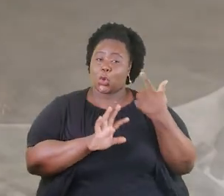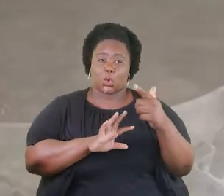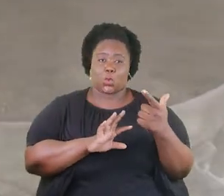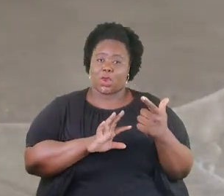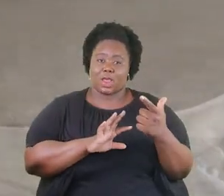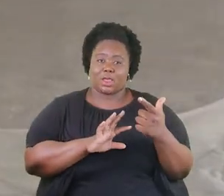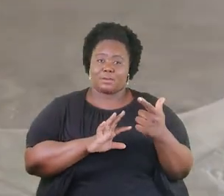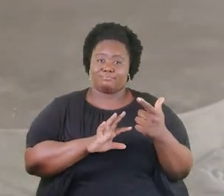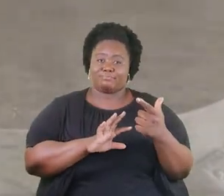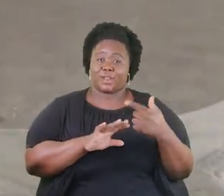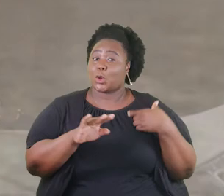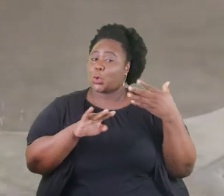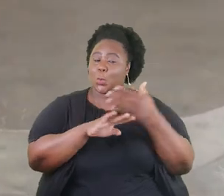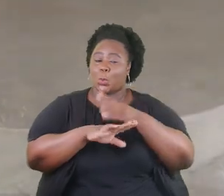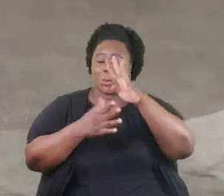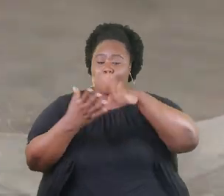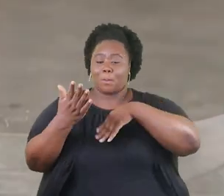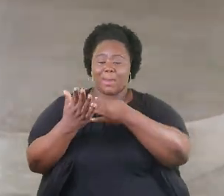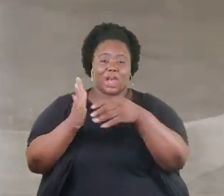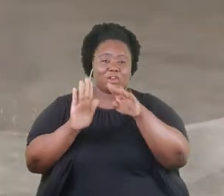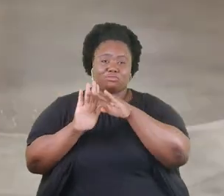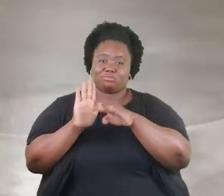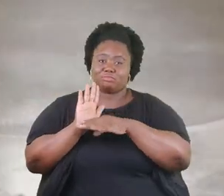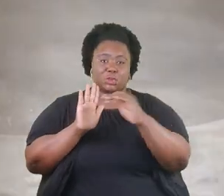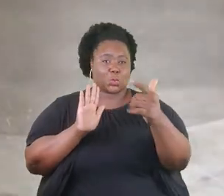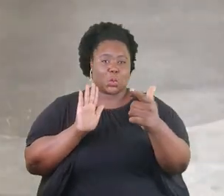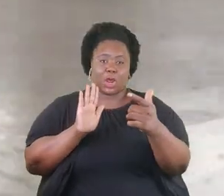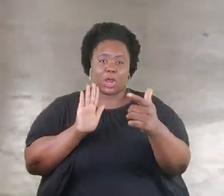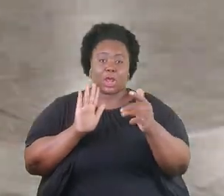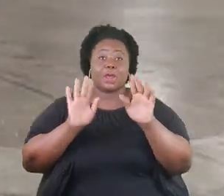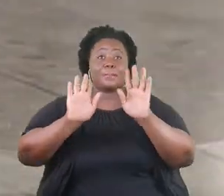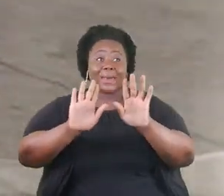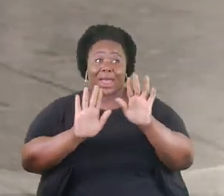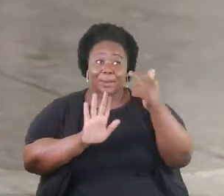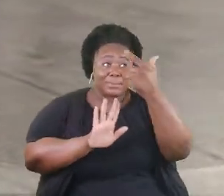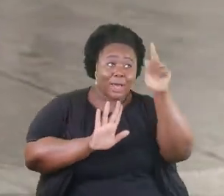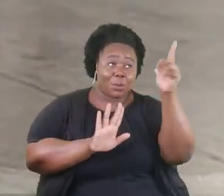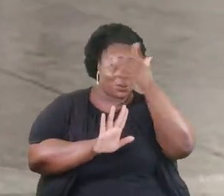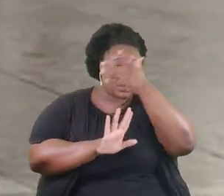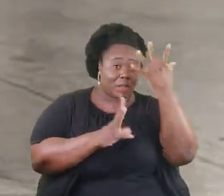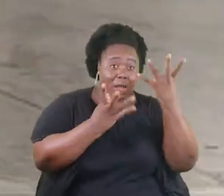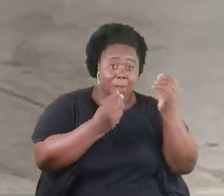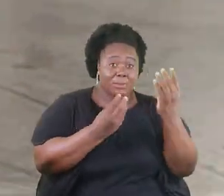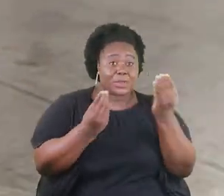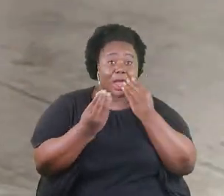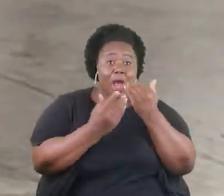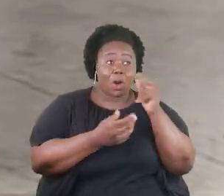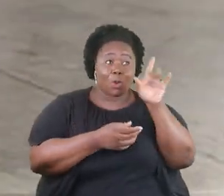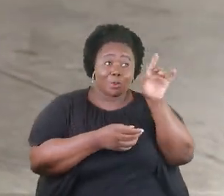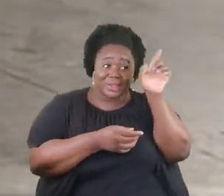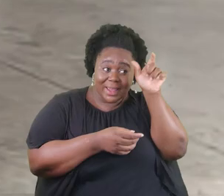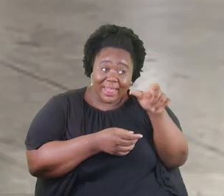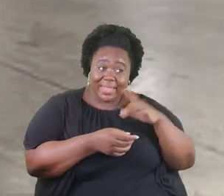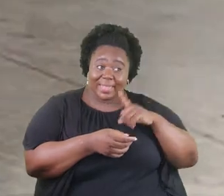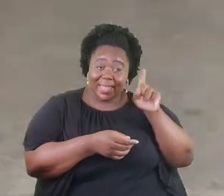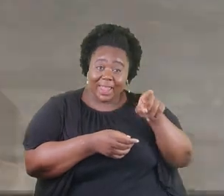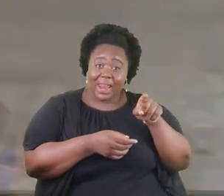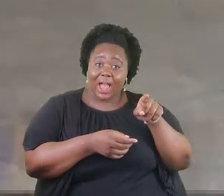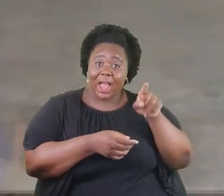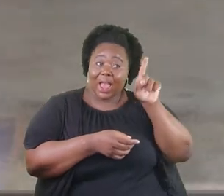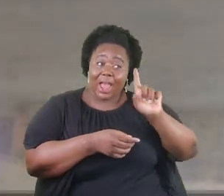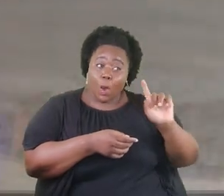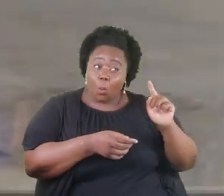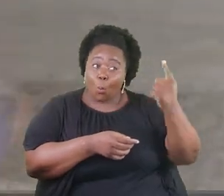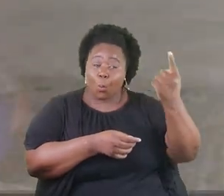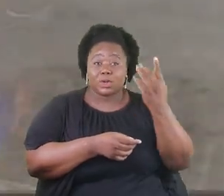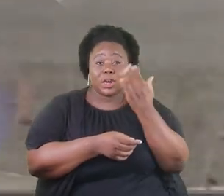mesa e nem faz parte do cardápio. Mas que para muitos, a comida que lá está ainda se trata da